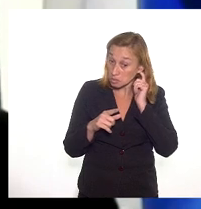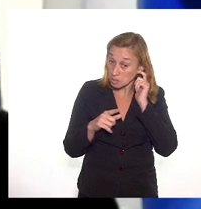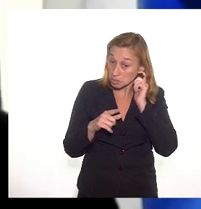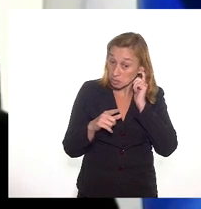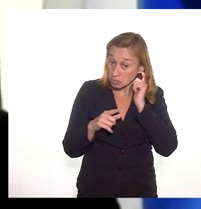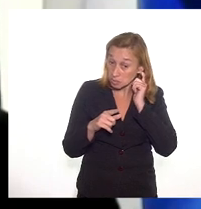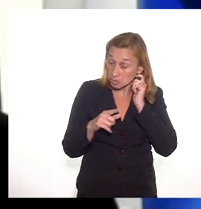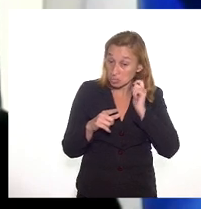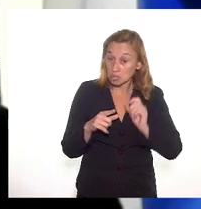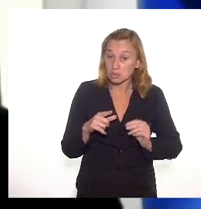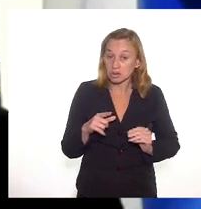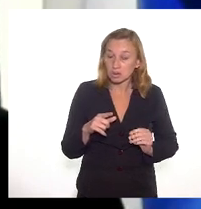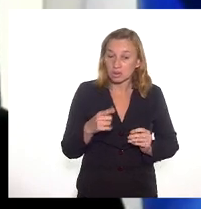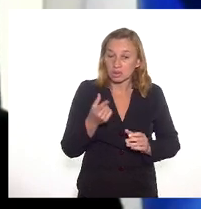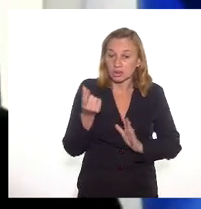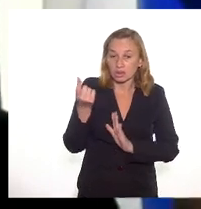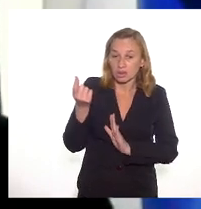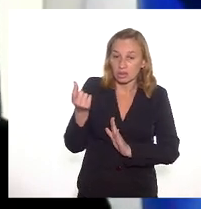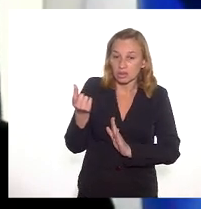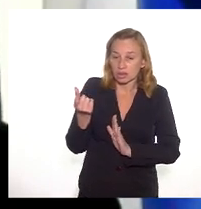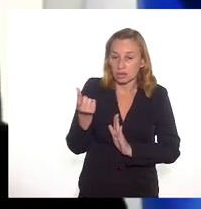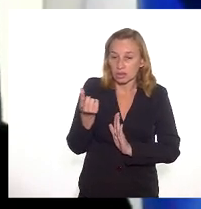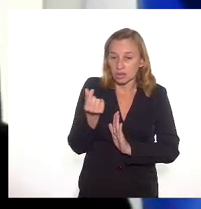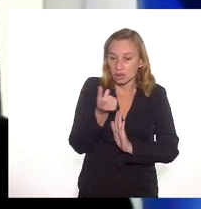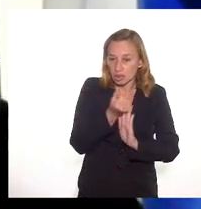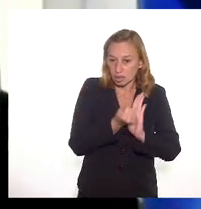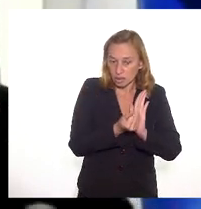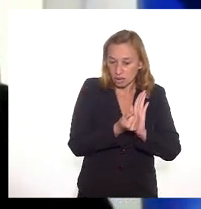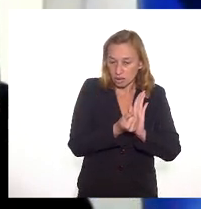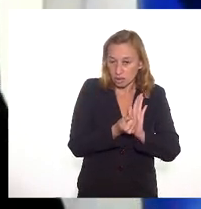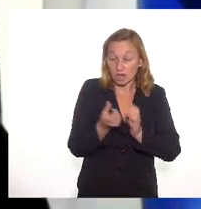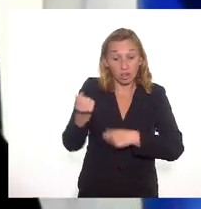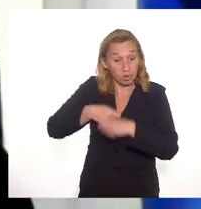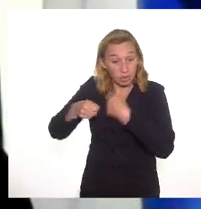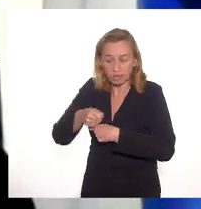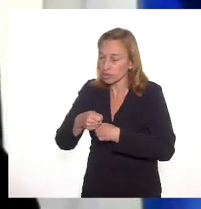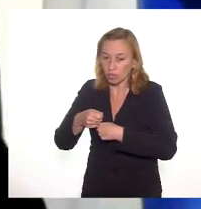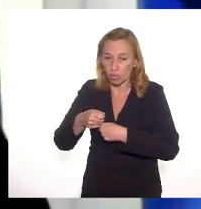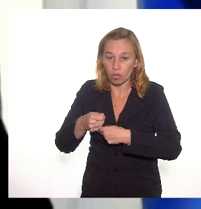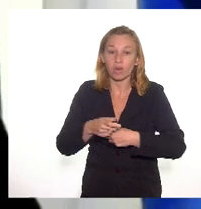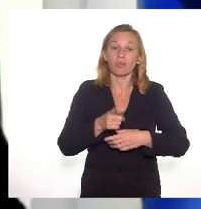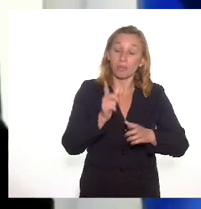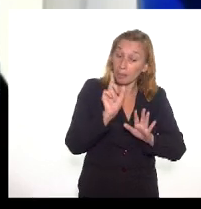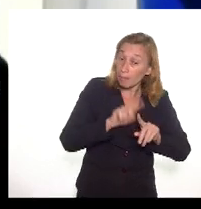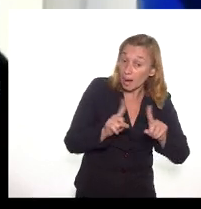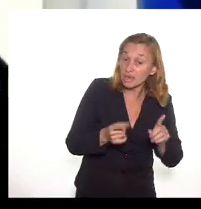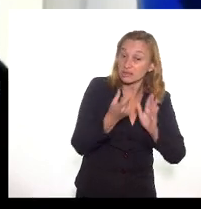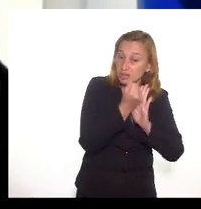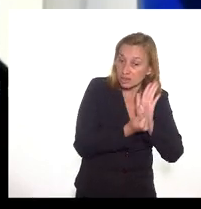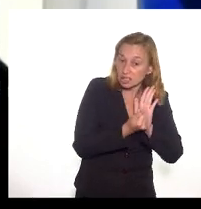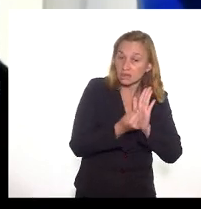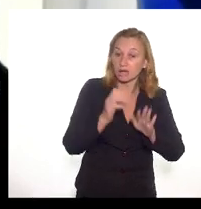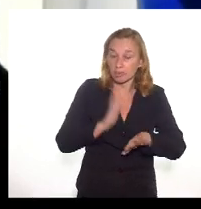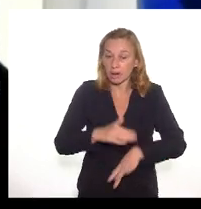uma financeiramente, economicamente não está bom, mas financeiramente não é isso, Luiz. Nós